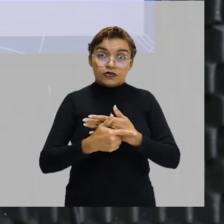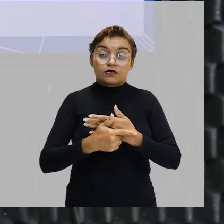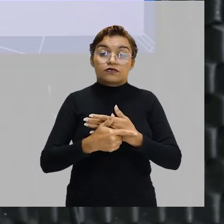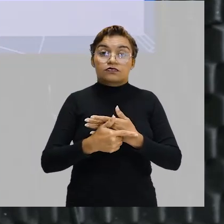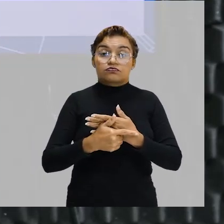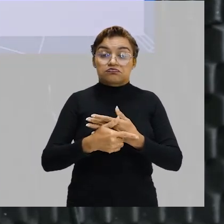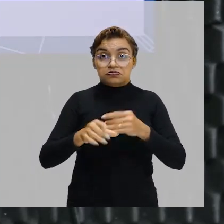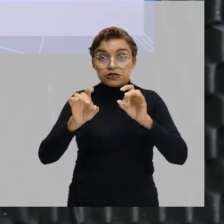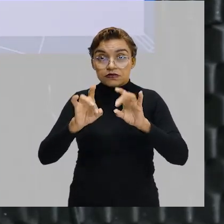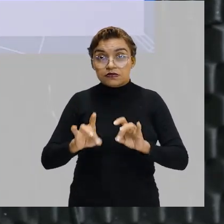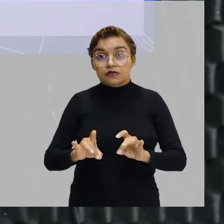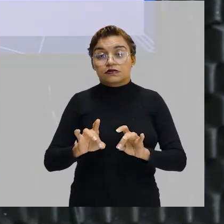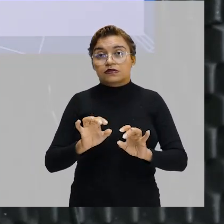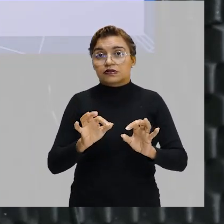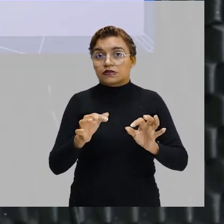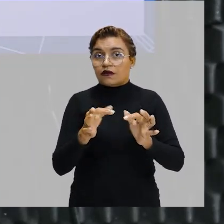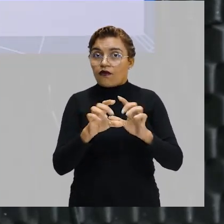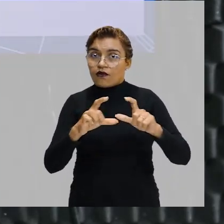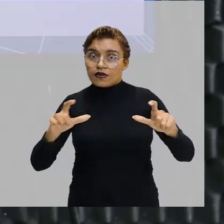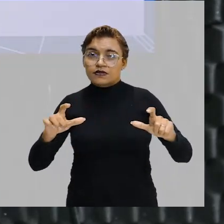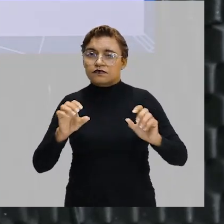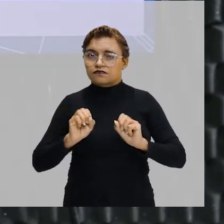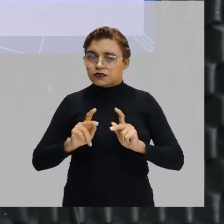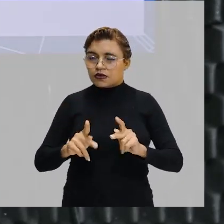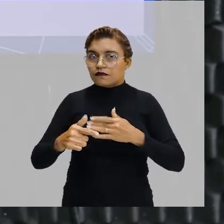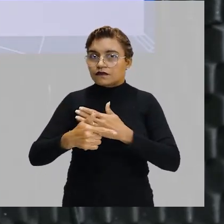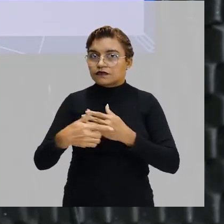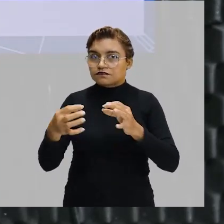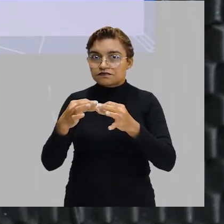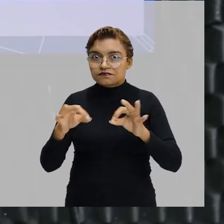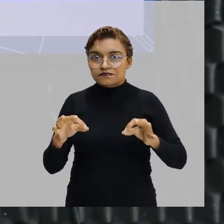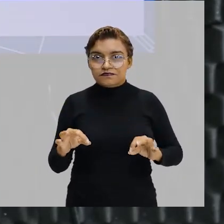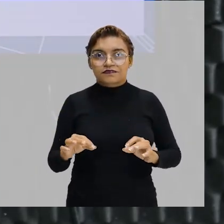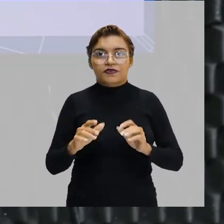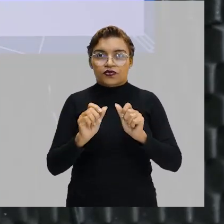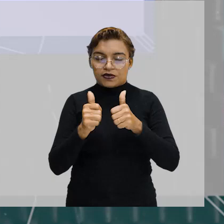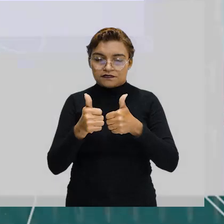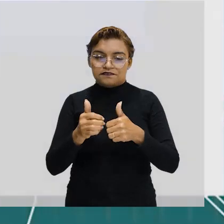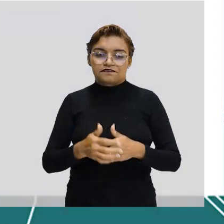uma oração. Essa é a função sintática, certo?